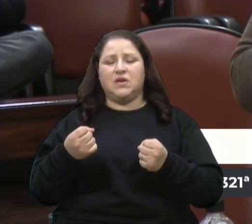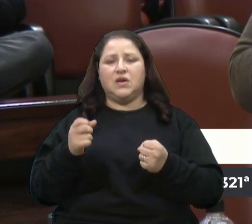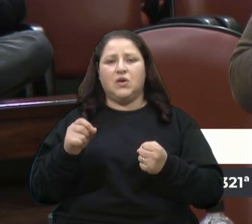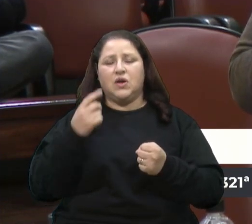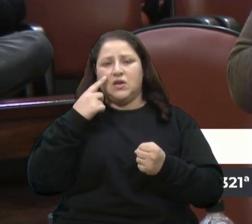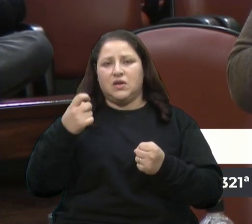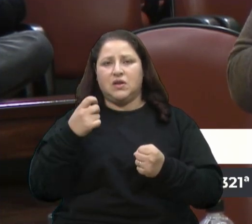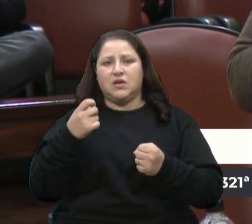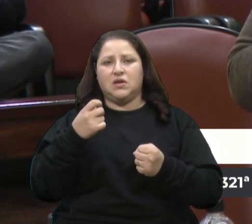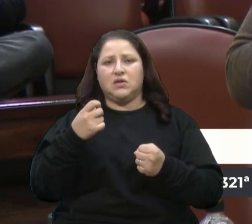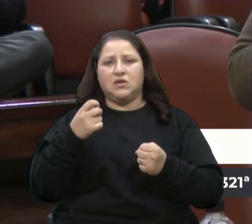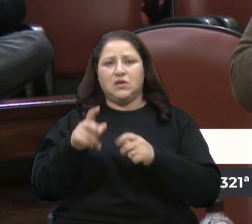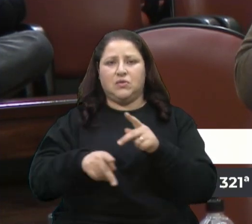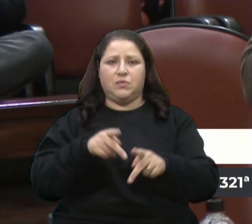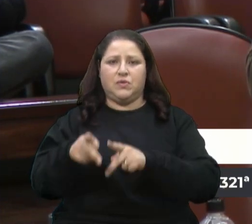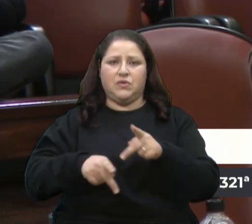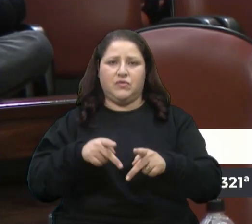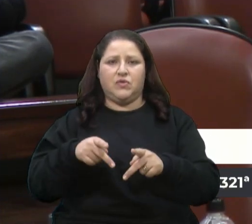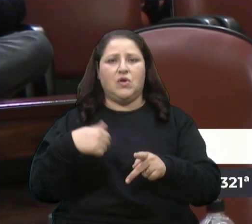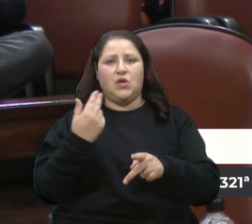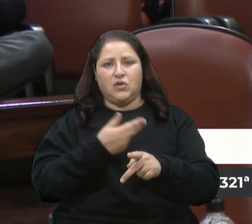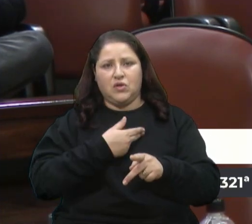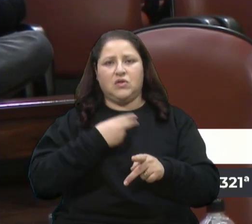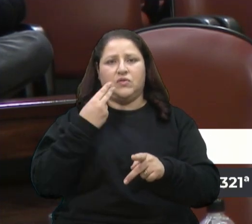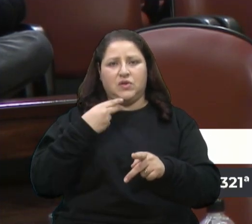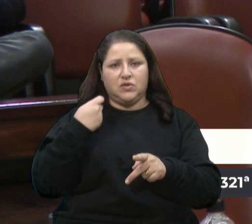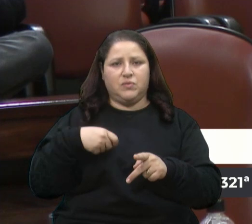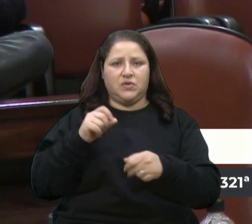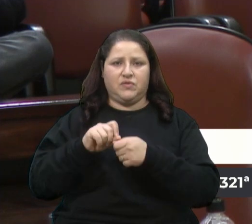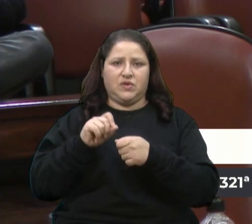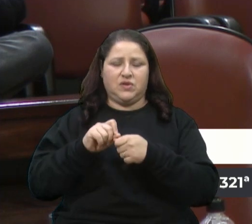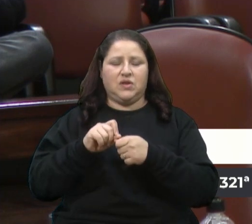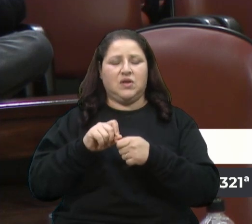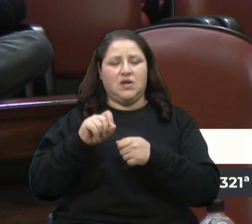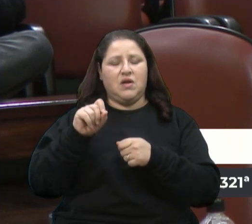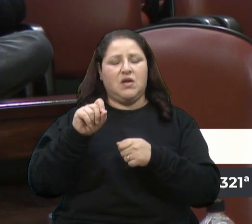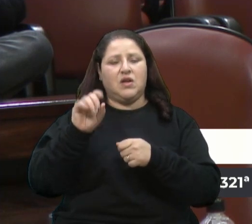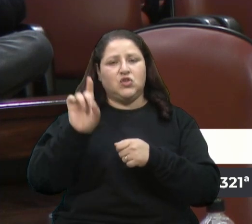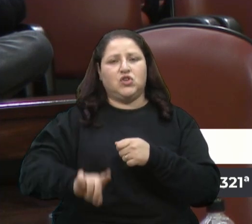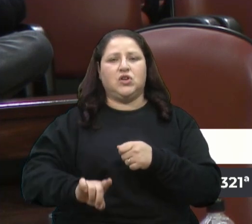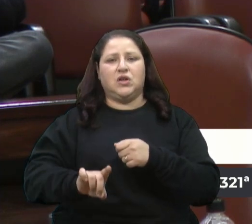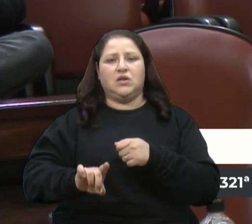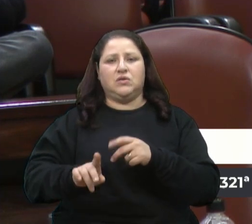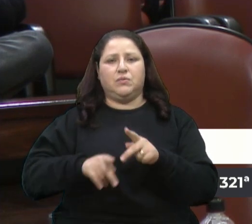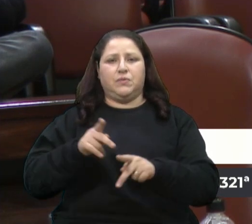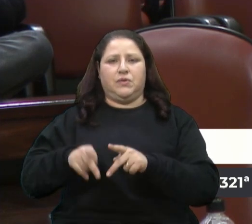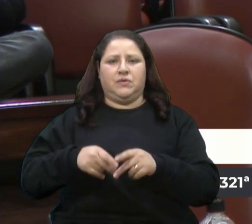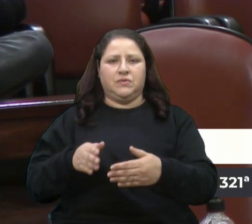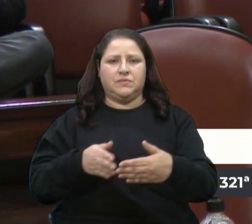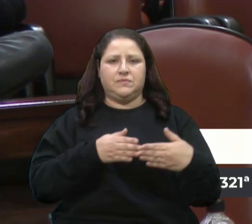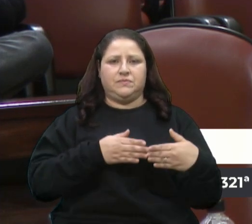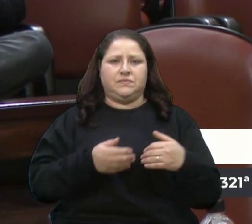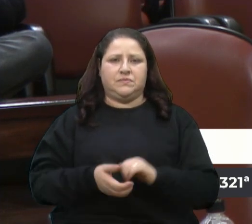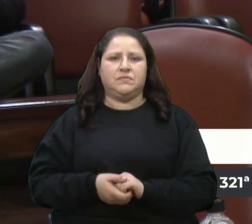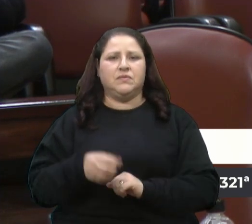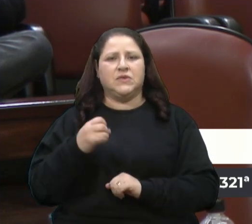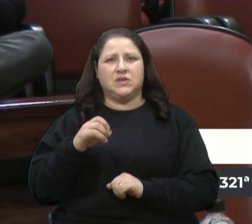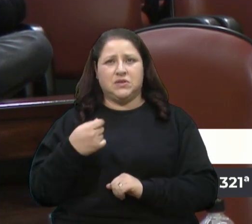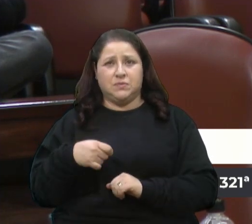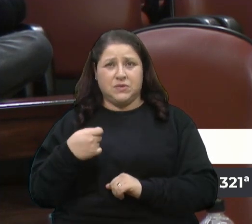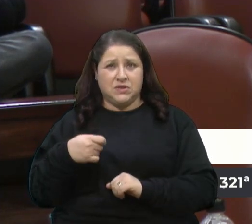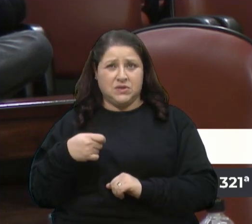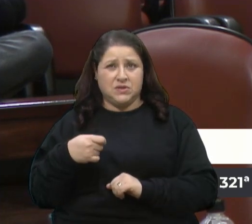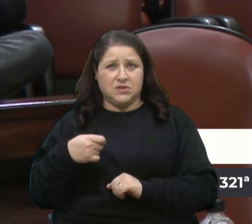tem um interesse público, é o que nós, parlamentares, temos que fazer, defender os direitos da população. Se a gente quer defender a margem do que